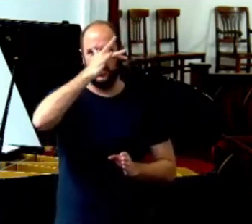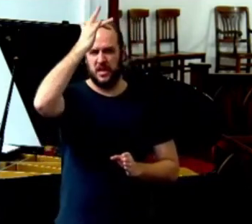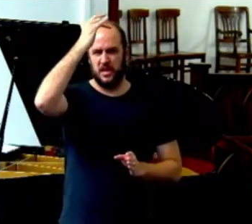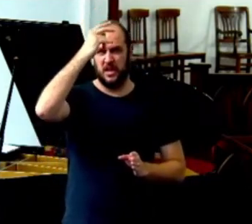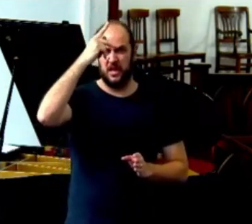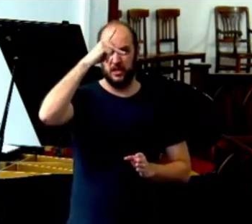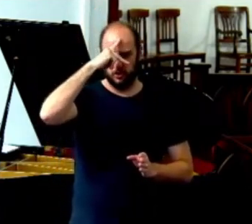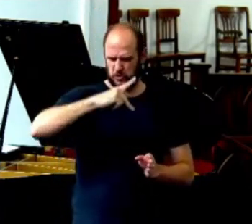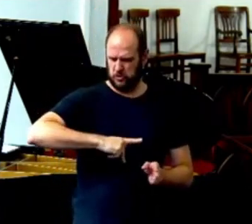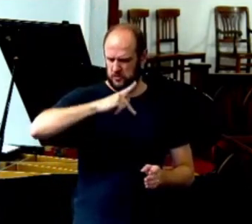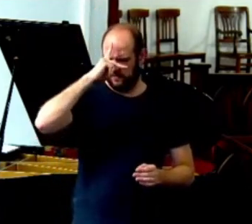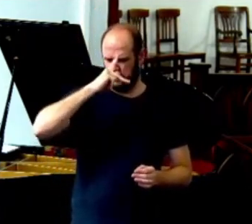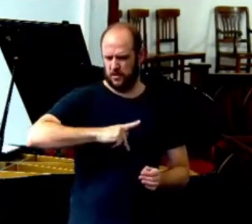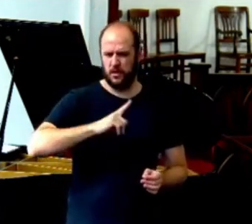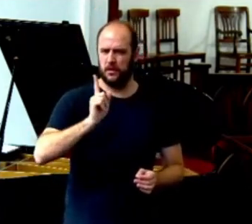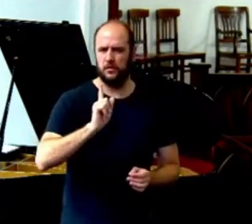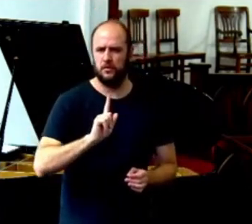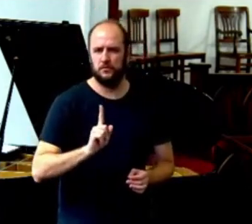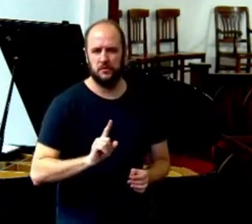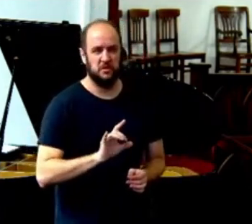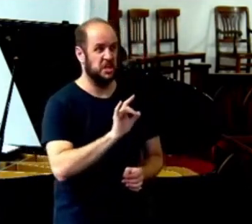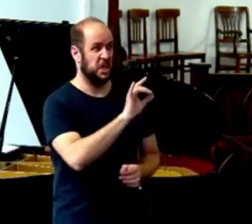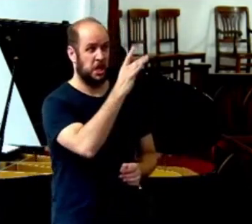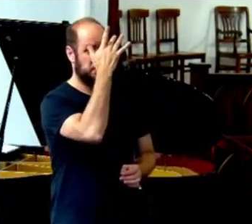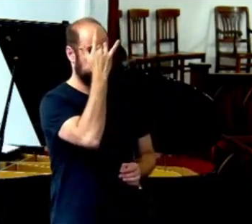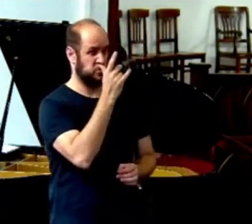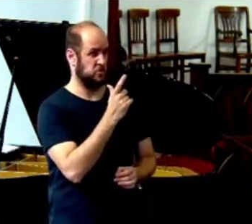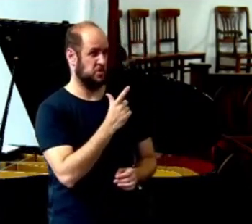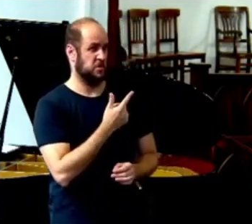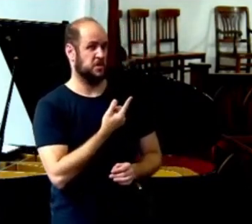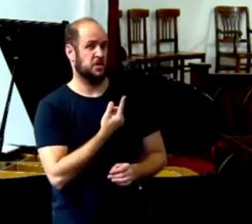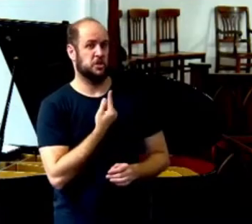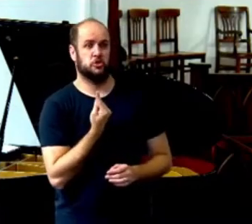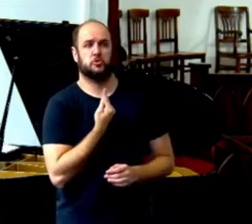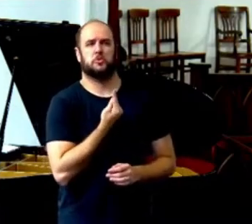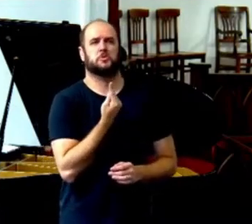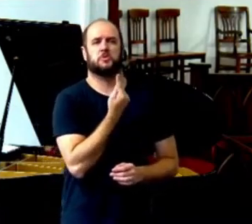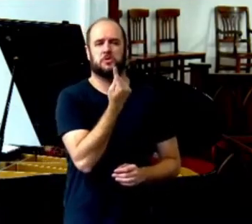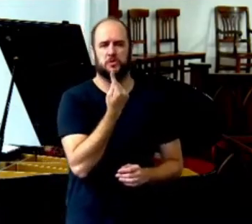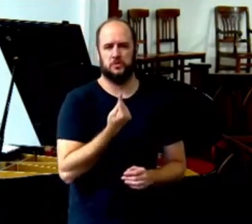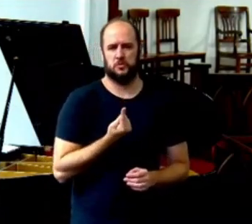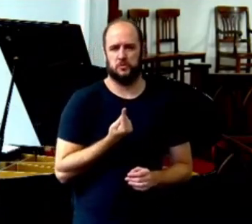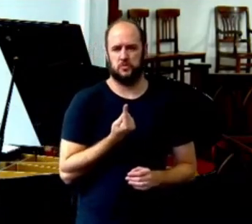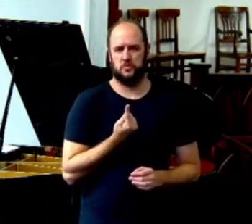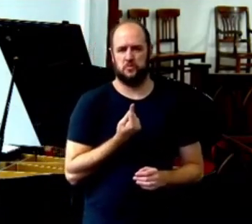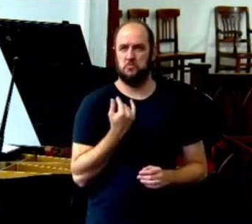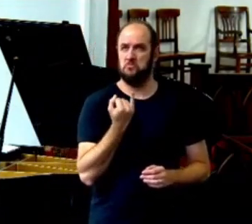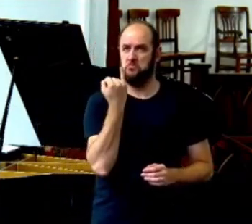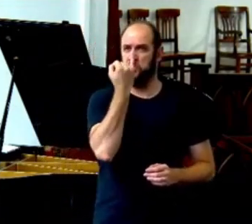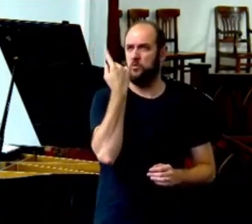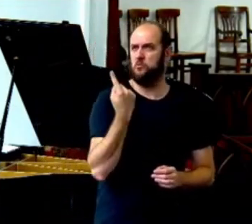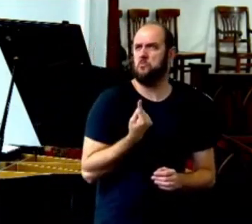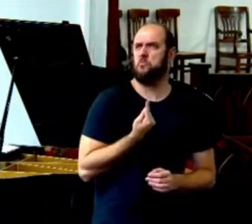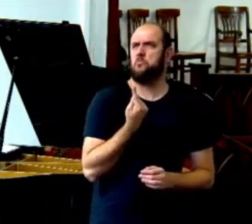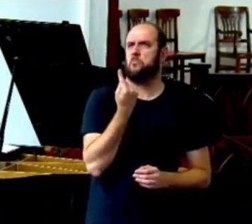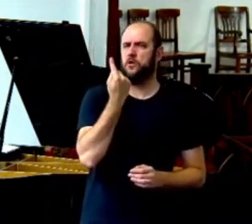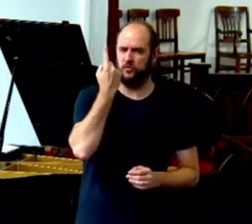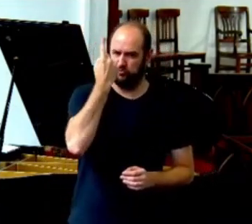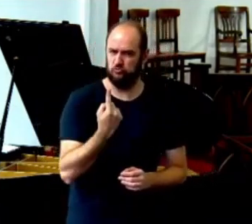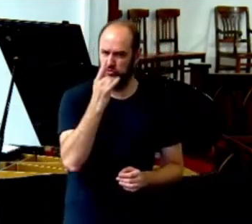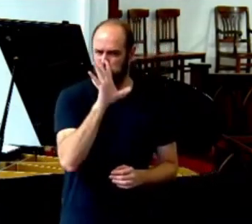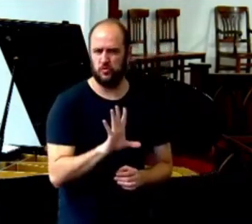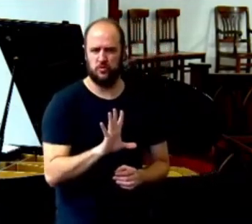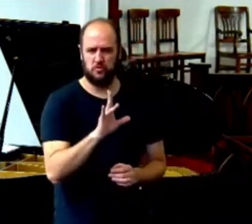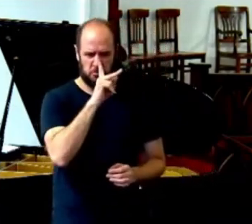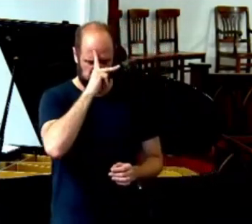contemporâneo. Do tipo, cada um meta-se com a sua vida. Não é esse a